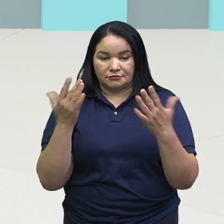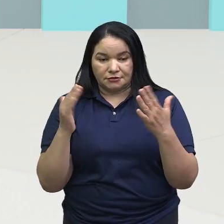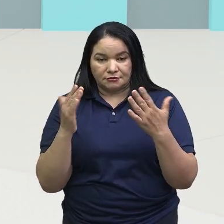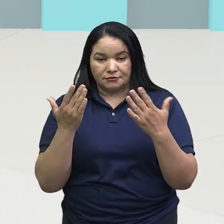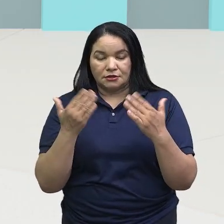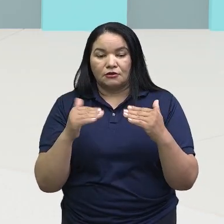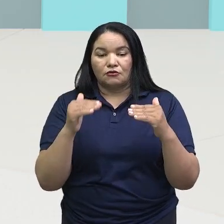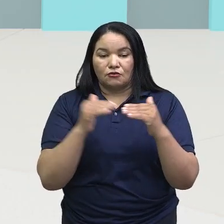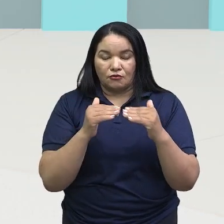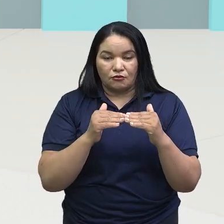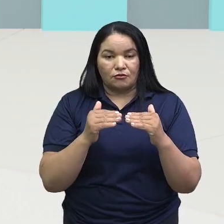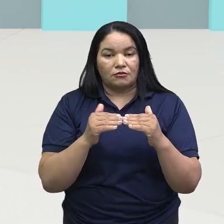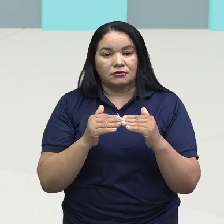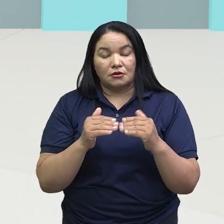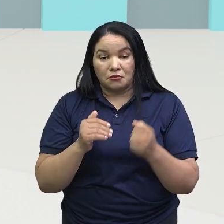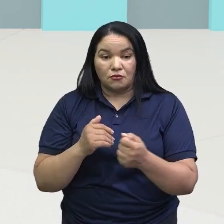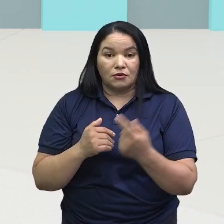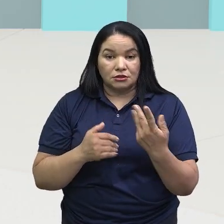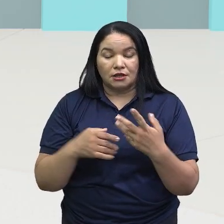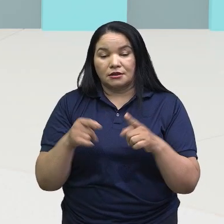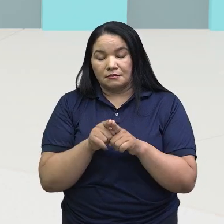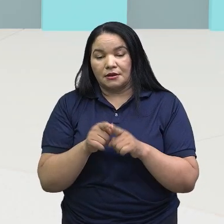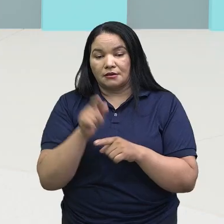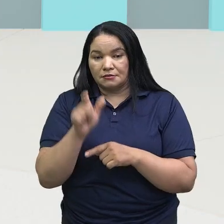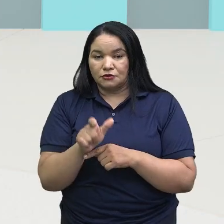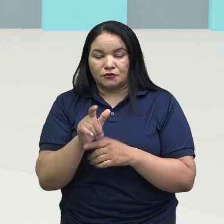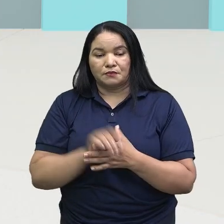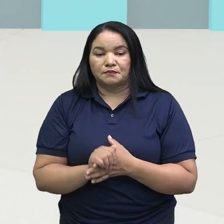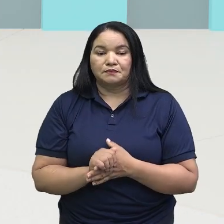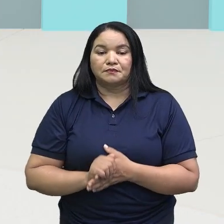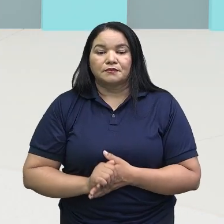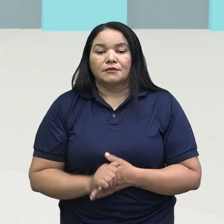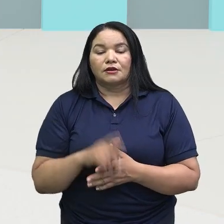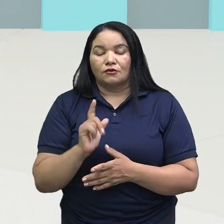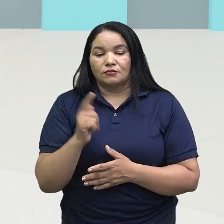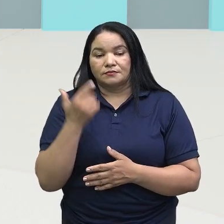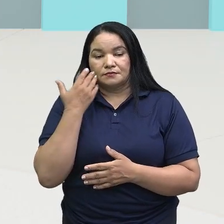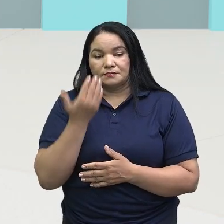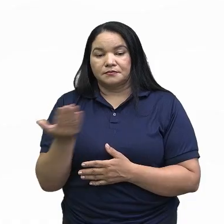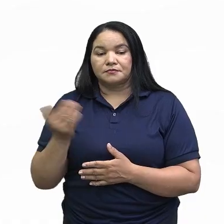e com pessoa. Certo? Vamos continuar?